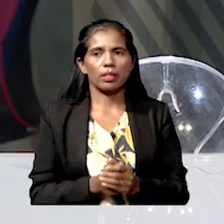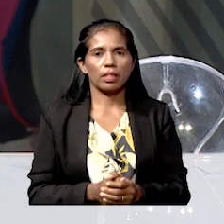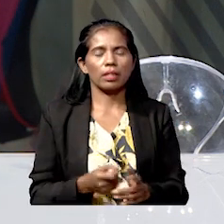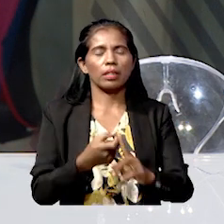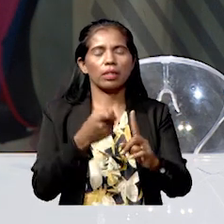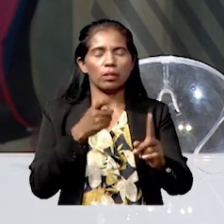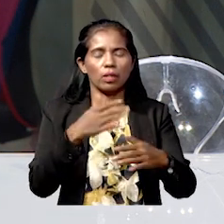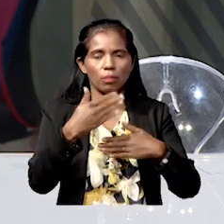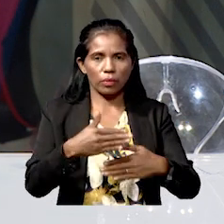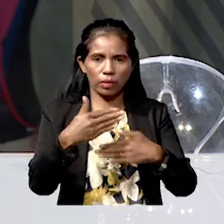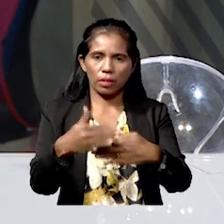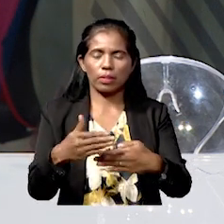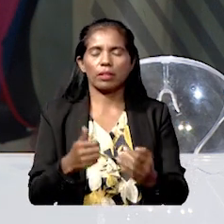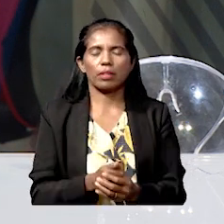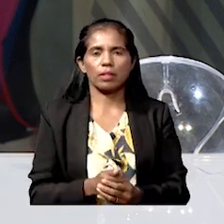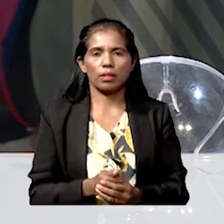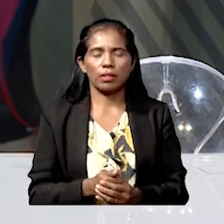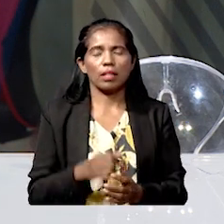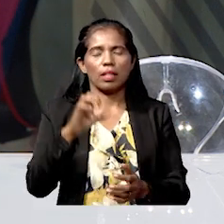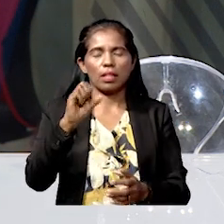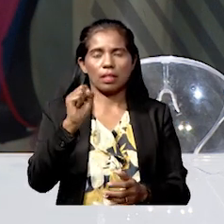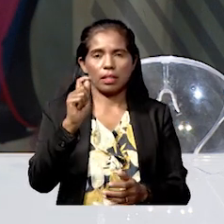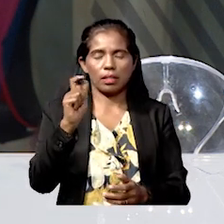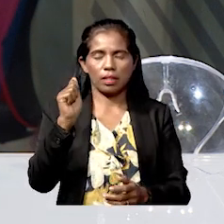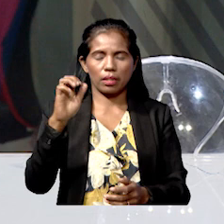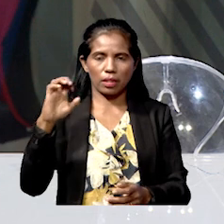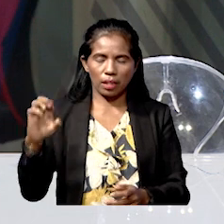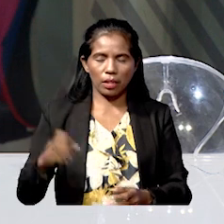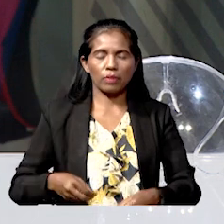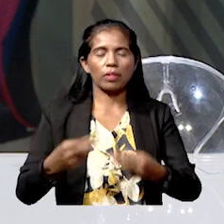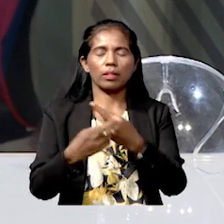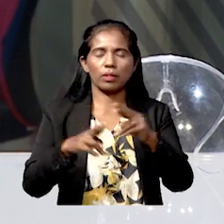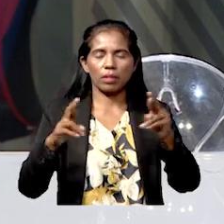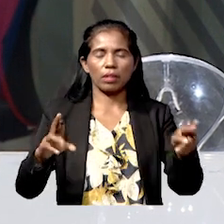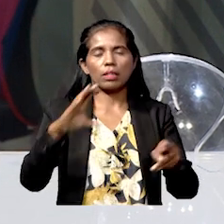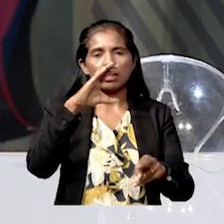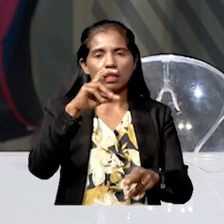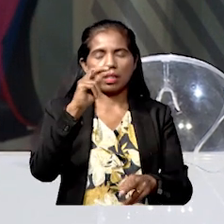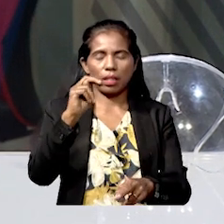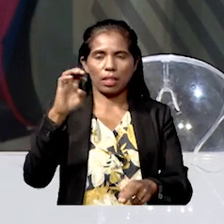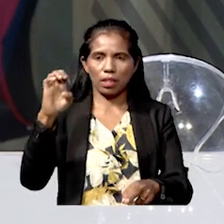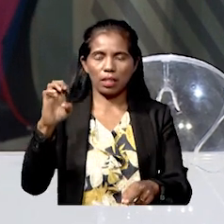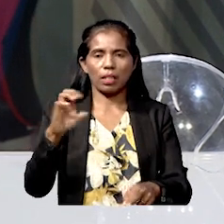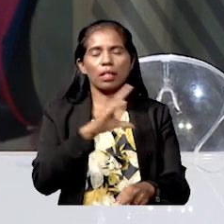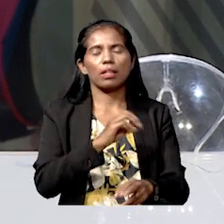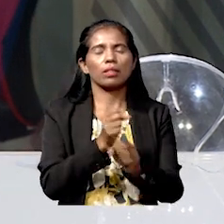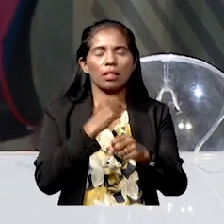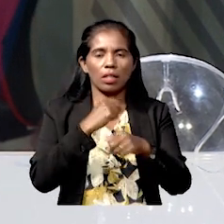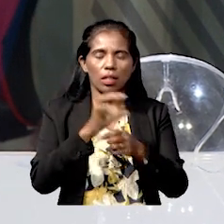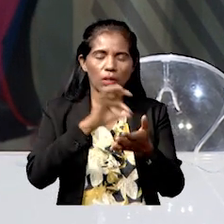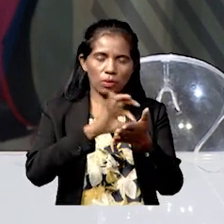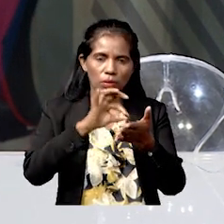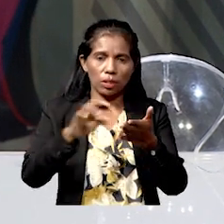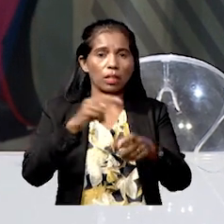Rússia processo NEMAC está entrega resultado da Comissão Nacional das Eleições KCNE, rodihalo apuramento